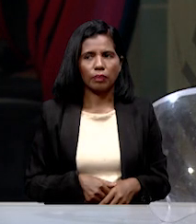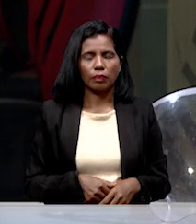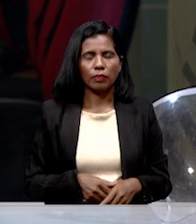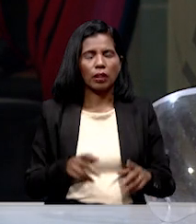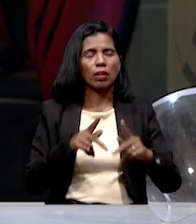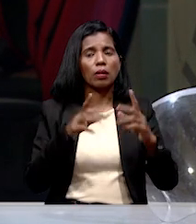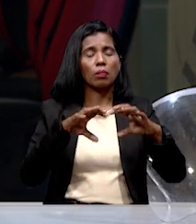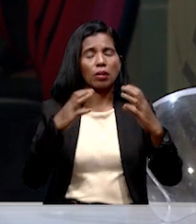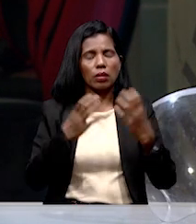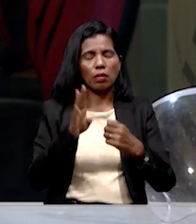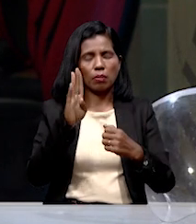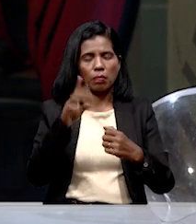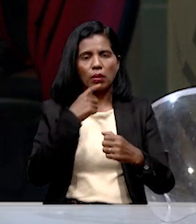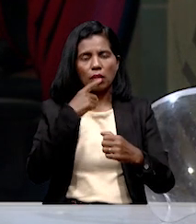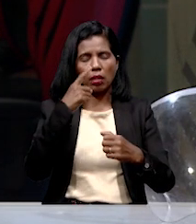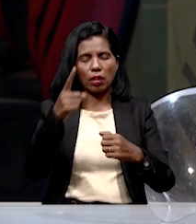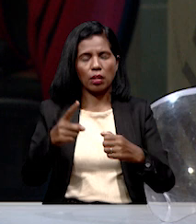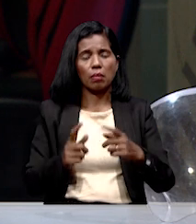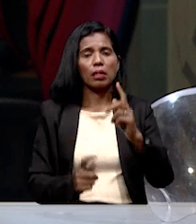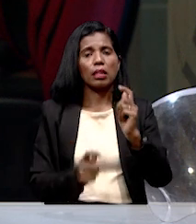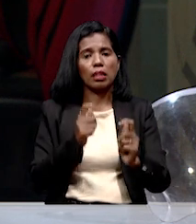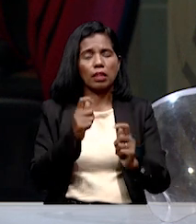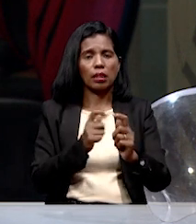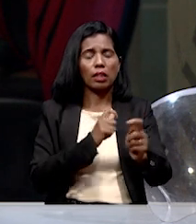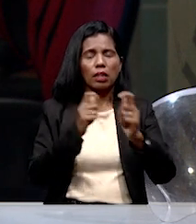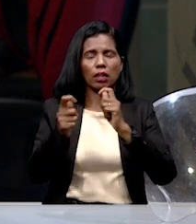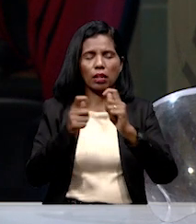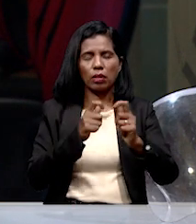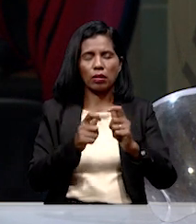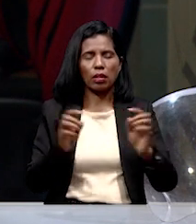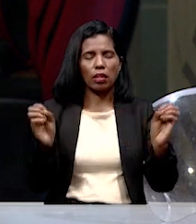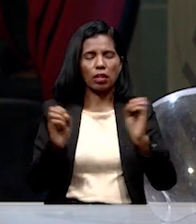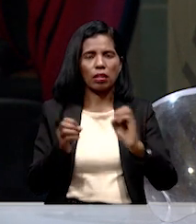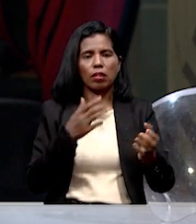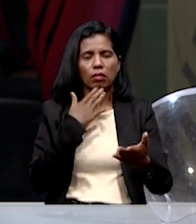Isso é um bem questiona se na trânsito sira a nebela dum funciona hodiak.